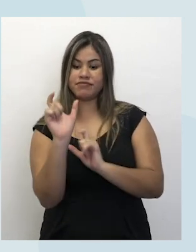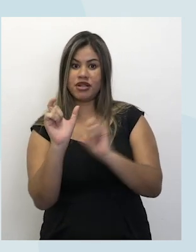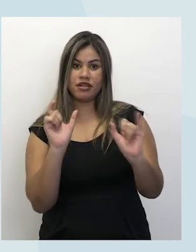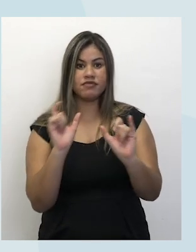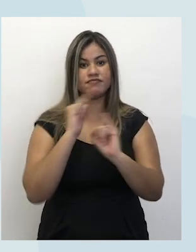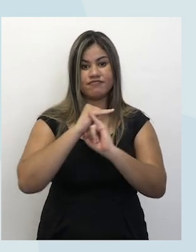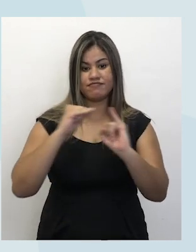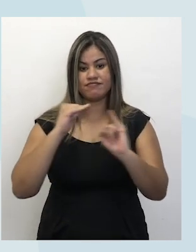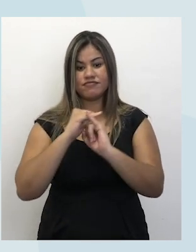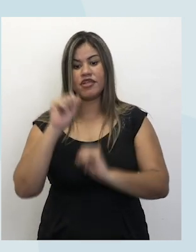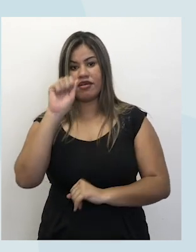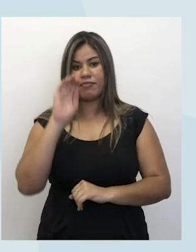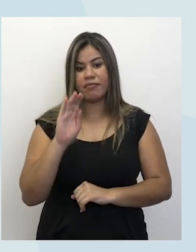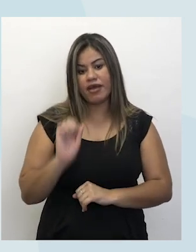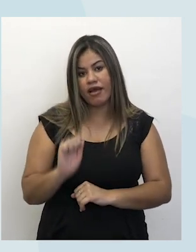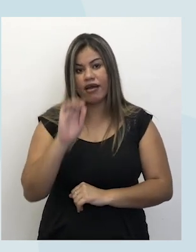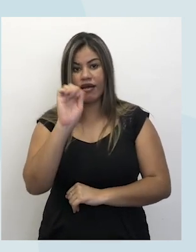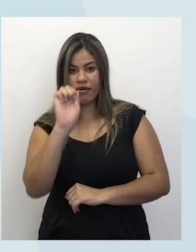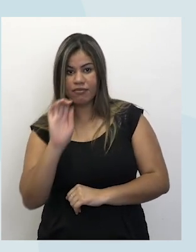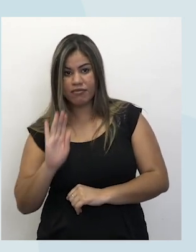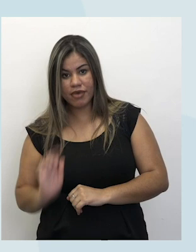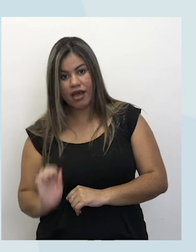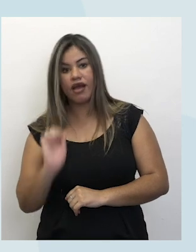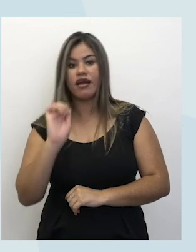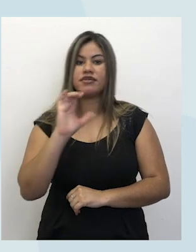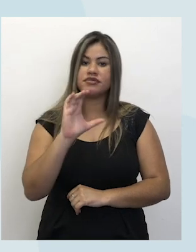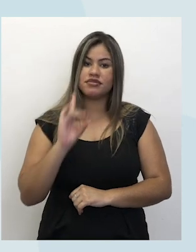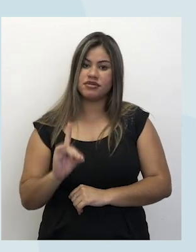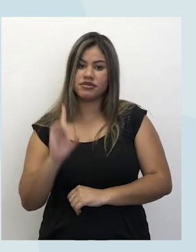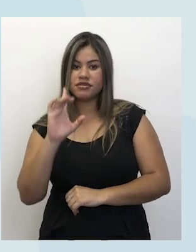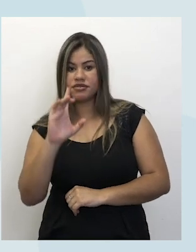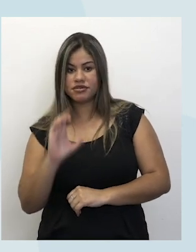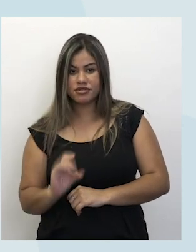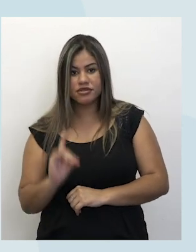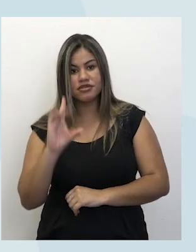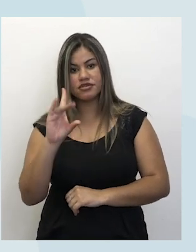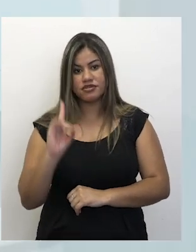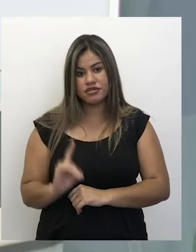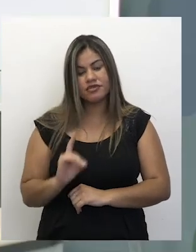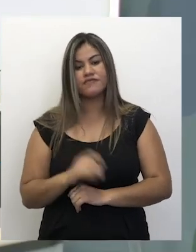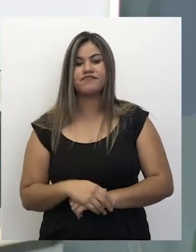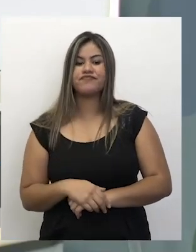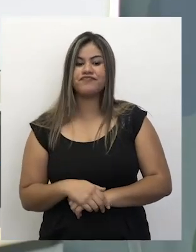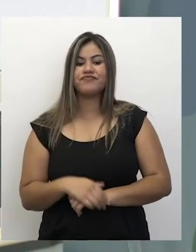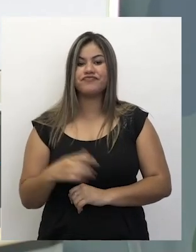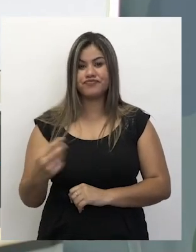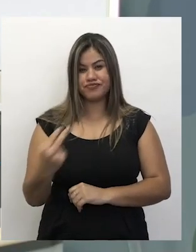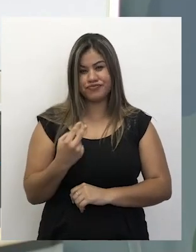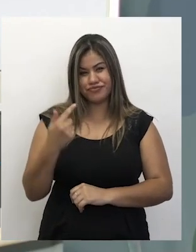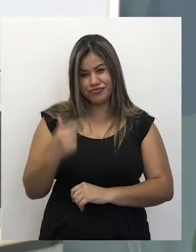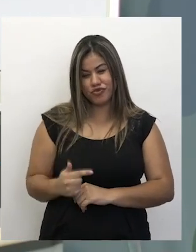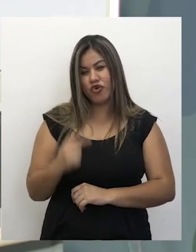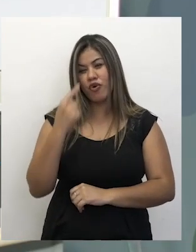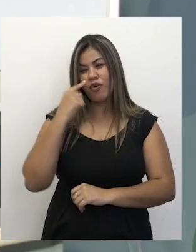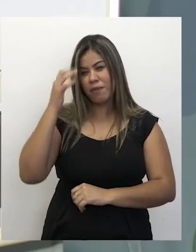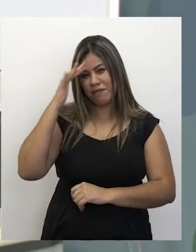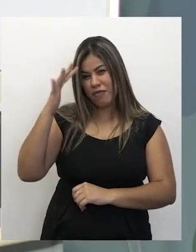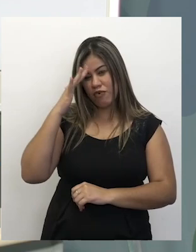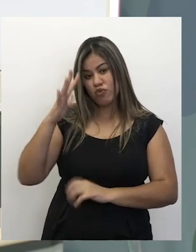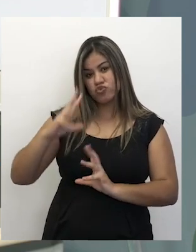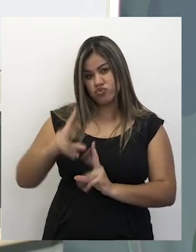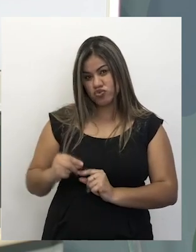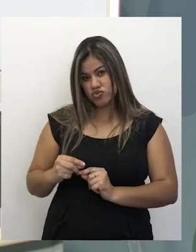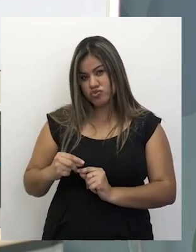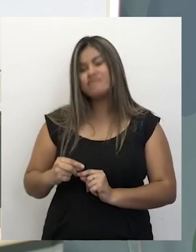a BBA CD CD cara passa para mim por favor Ele pensou tudo